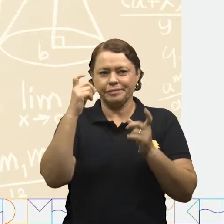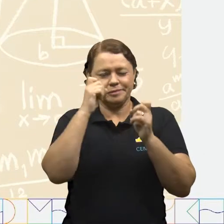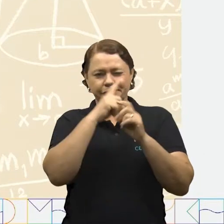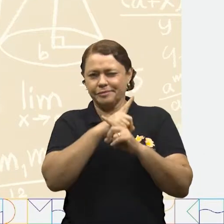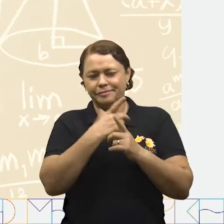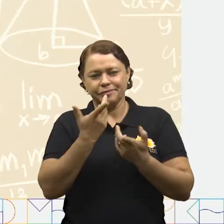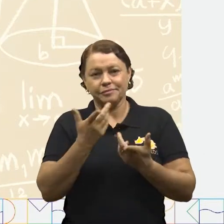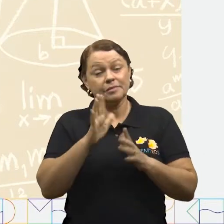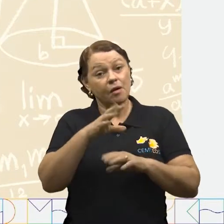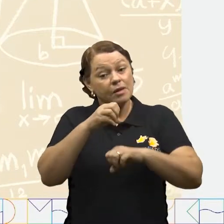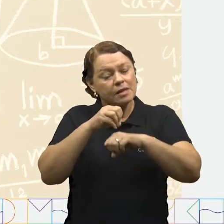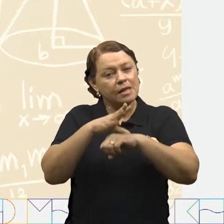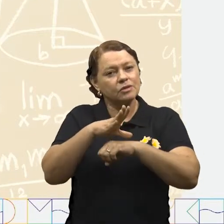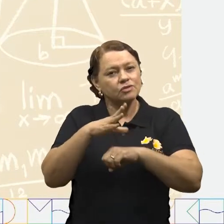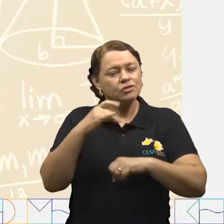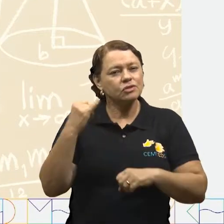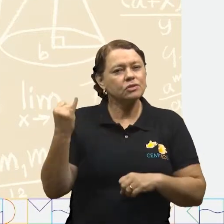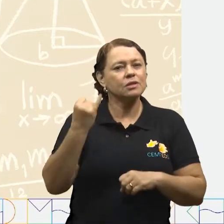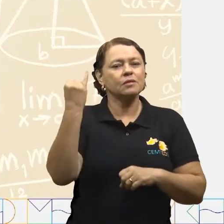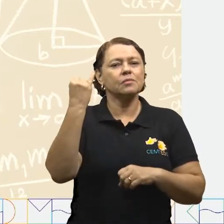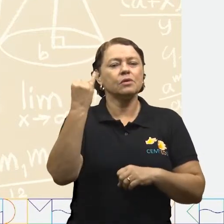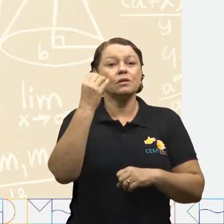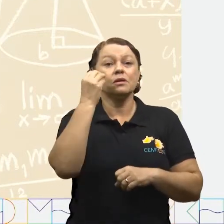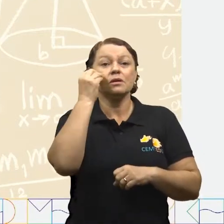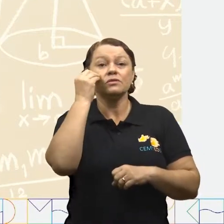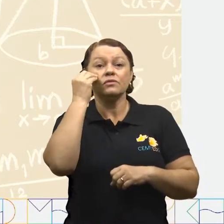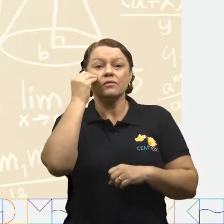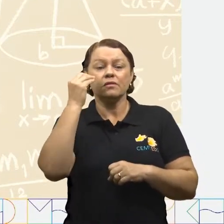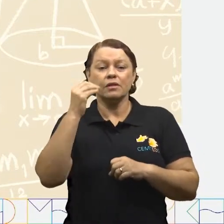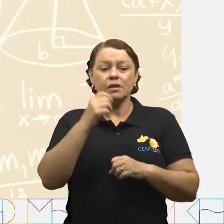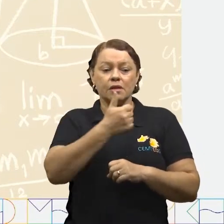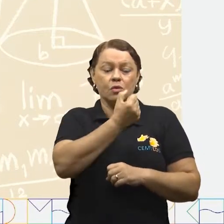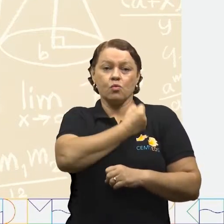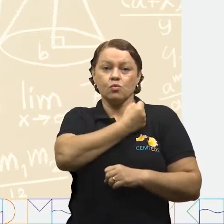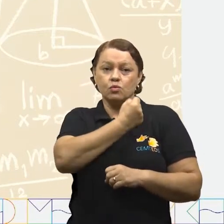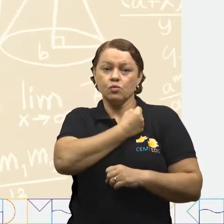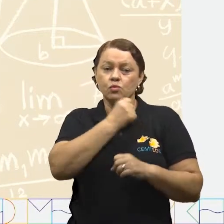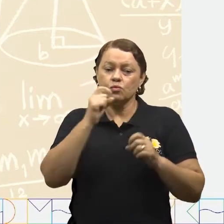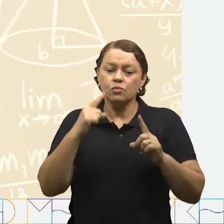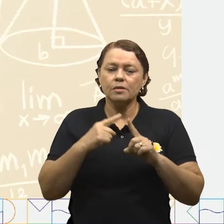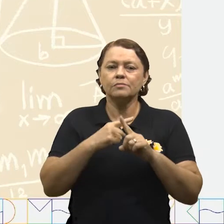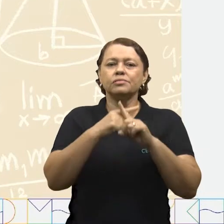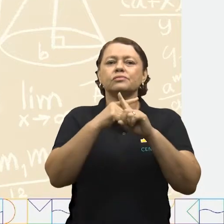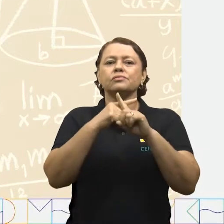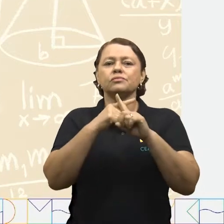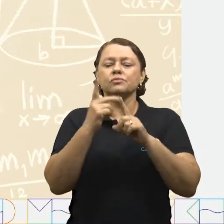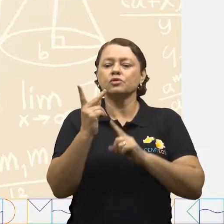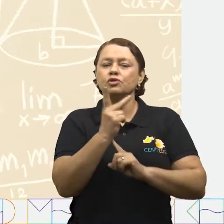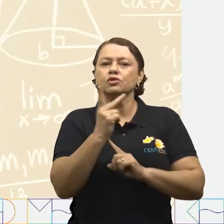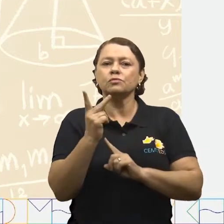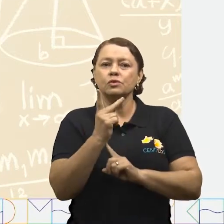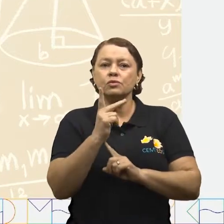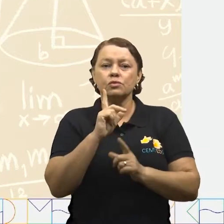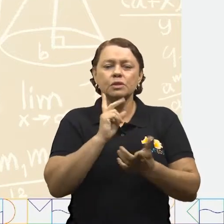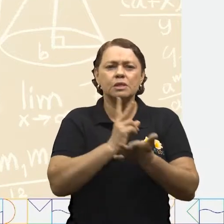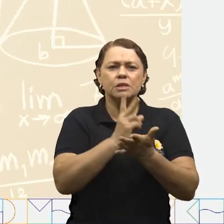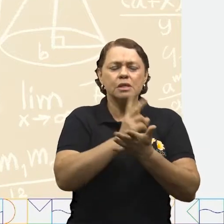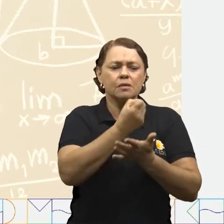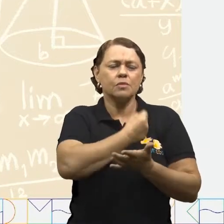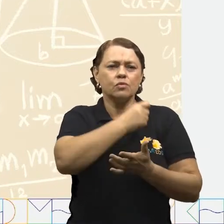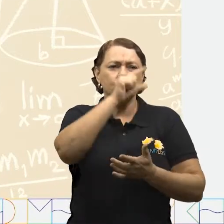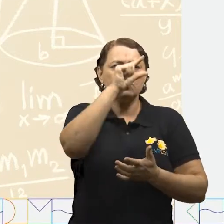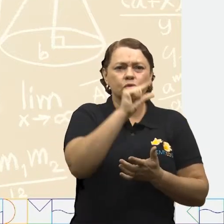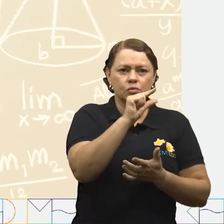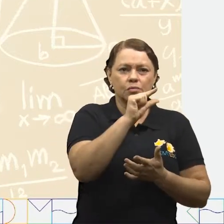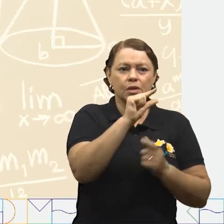não esqueça dessa dica valiosa Olha o multiplicador e o multiplicando e o nó na